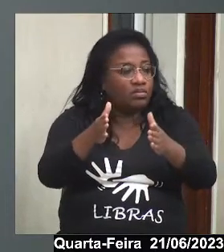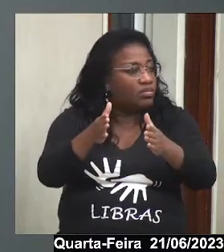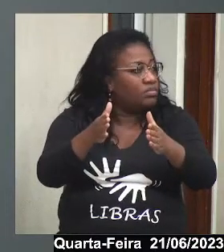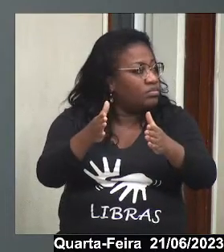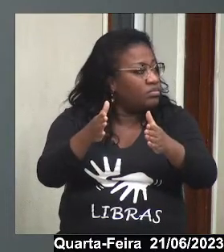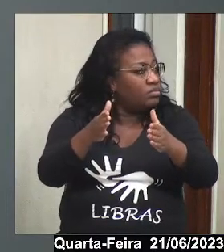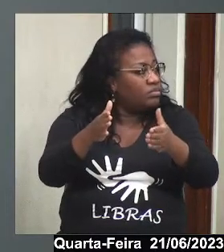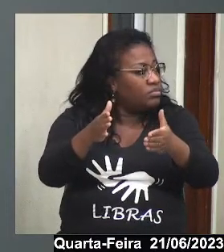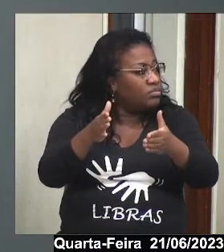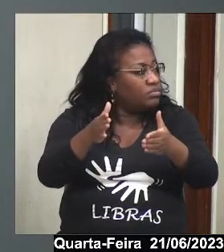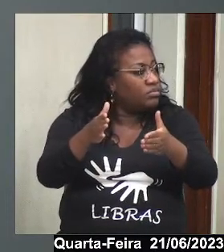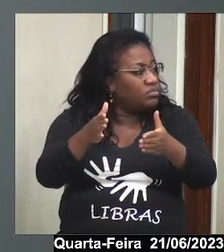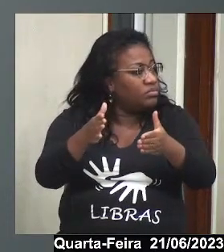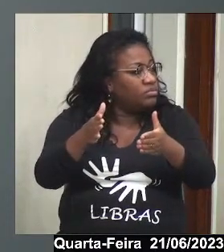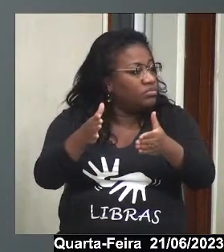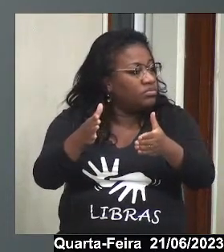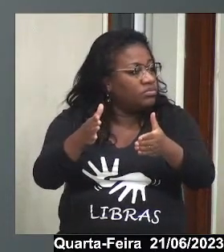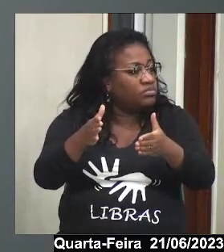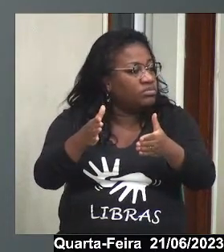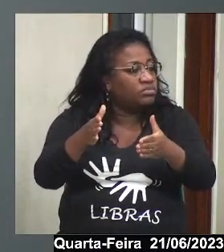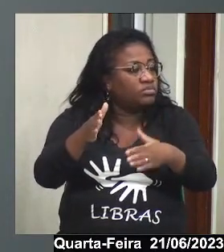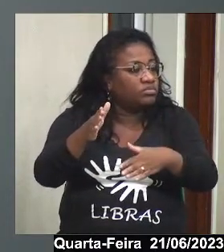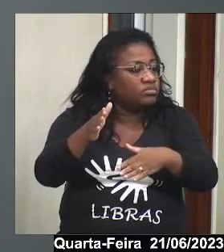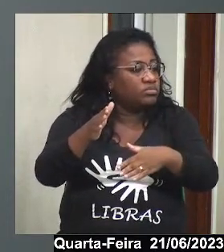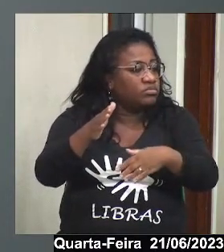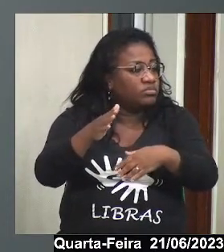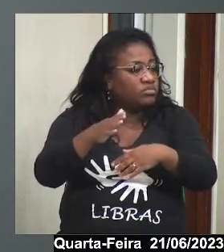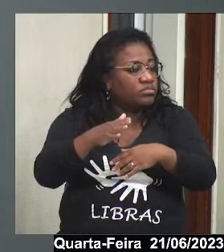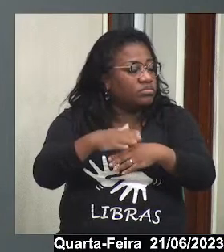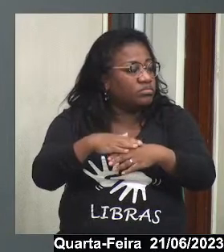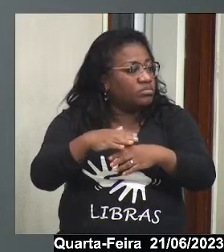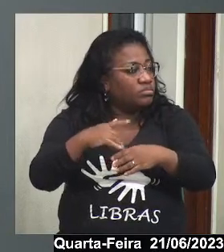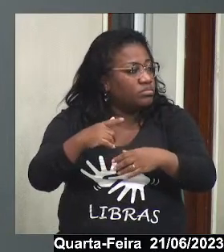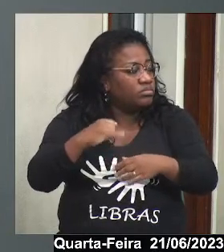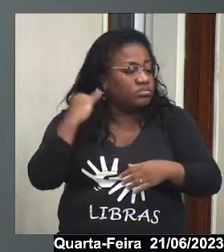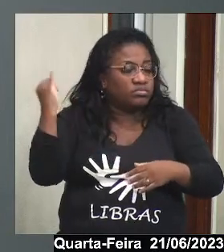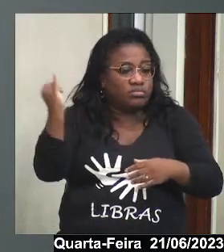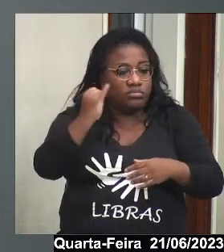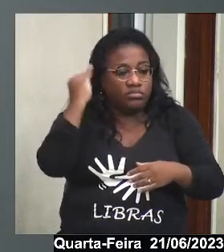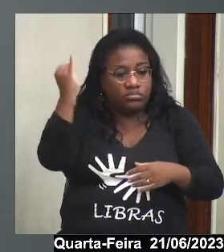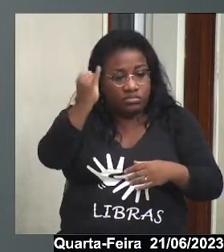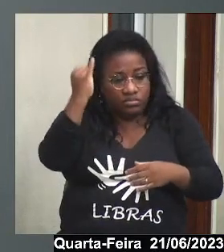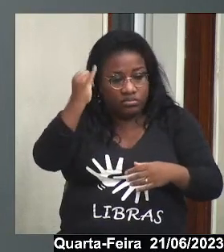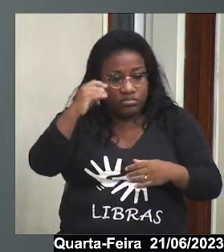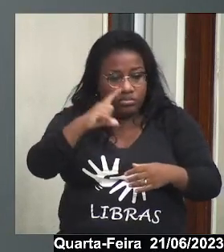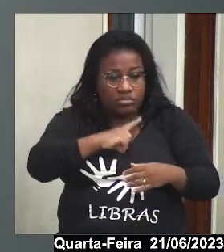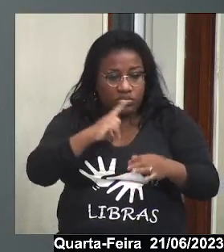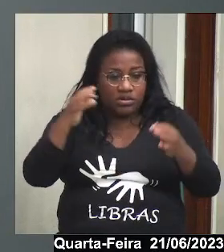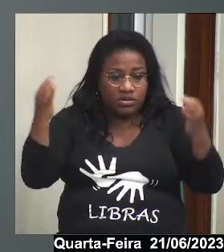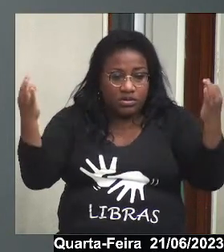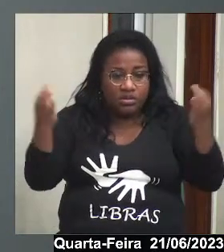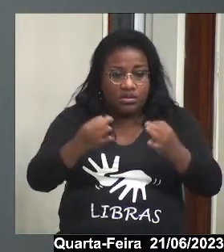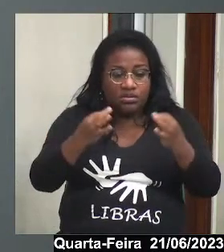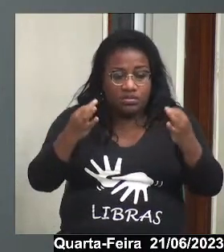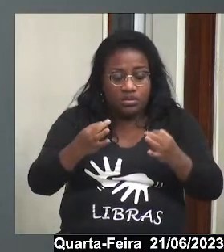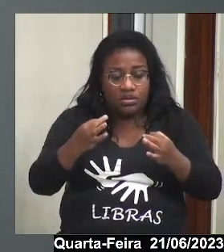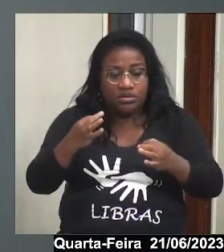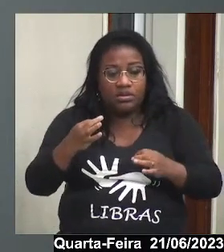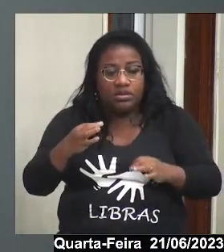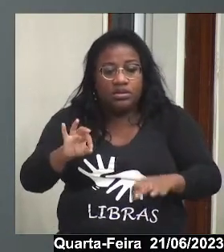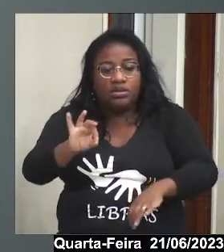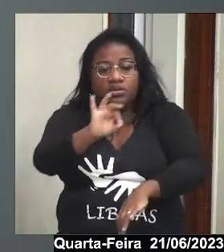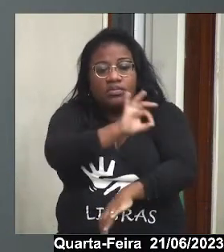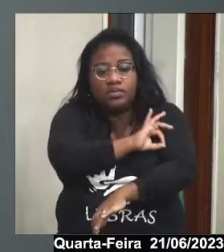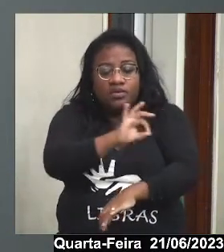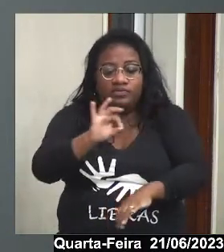região aqui de Embu das Artes e vai sentido Cotia, Raposo Tavares. Então, uma rua muito importante, tenho certeza que o prefeito Ney Santos, que